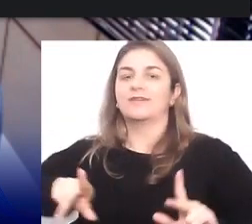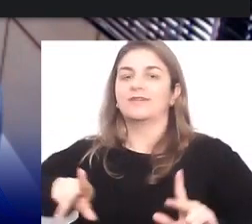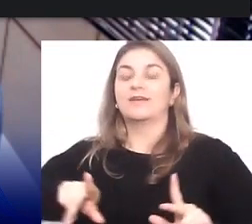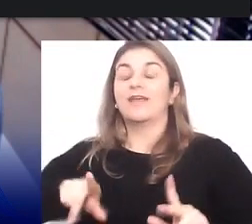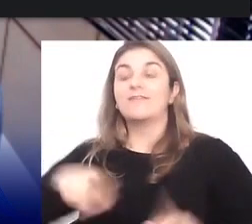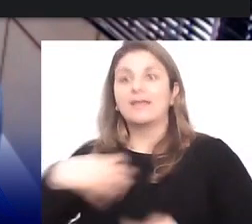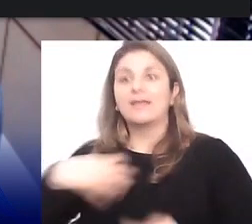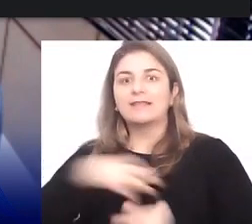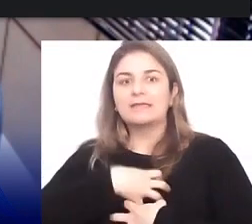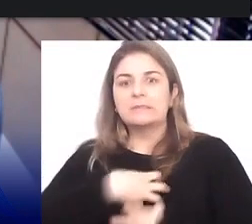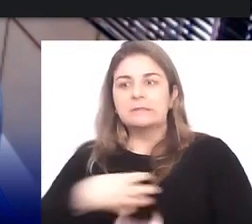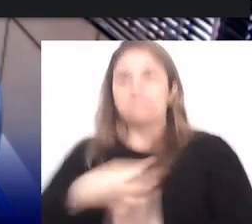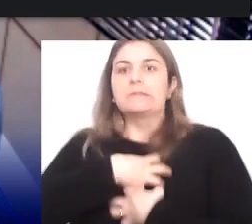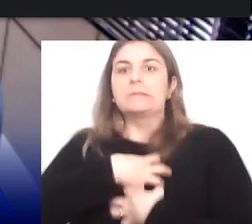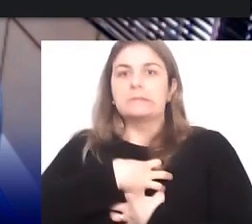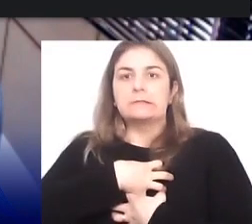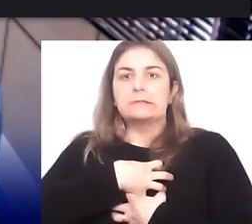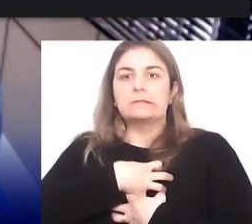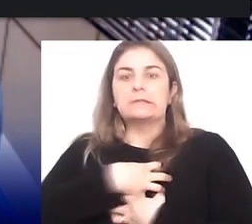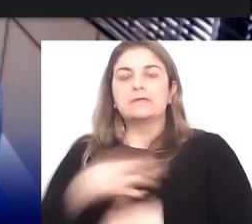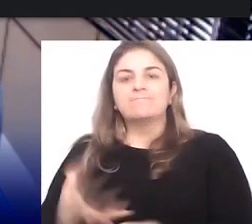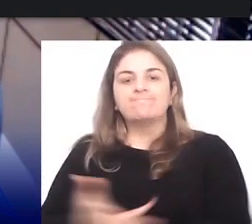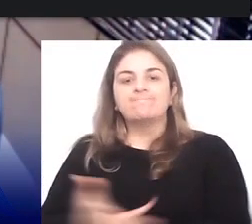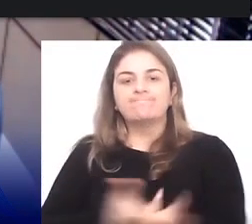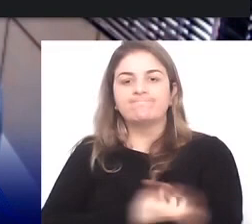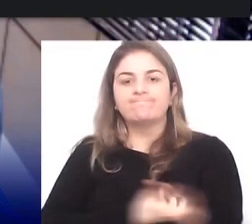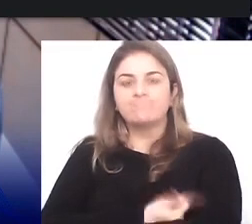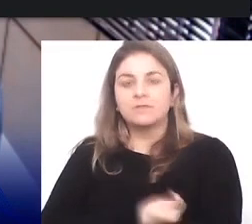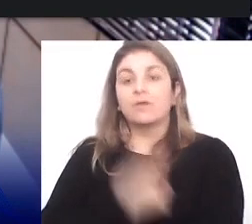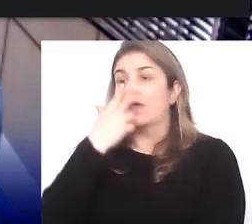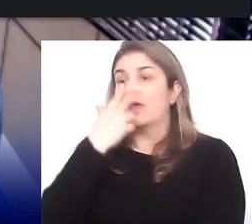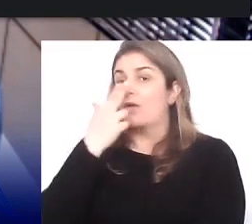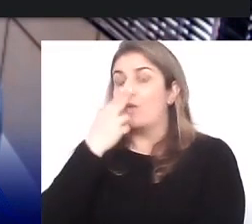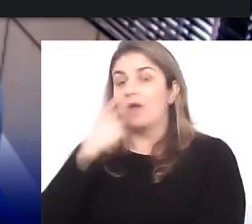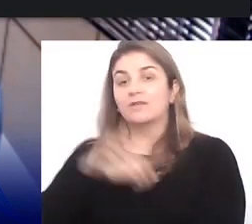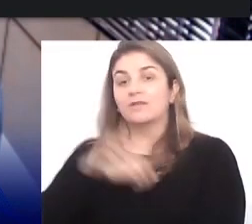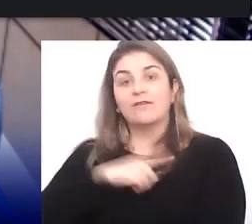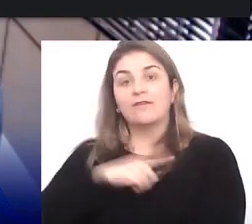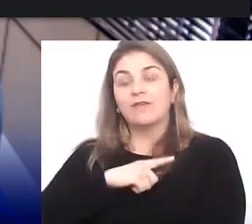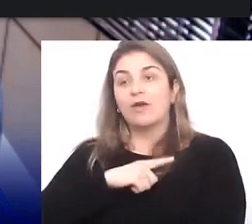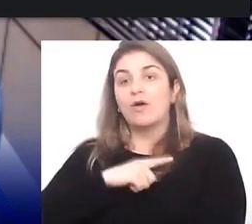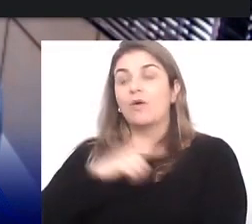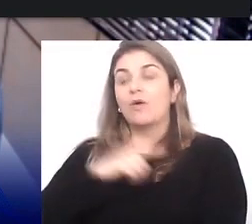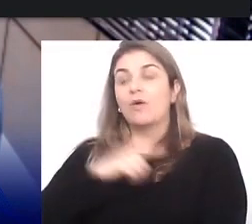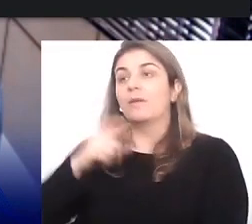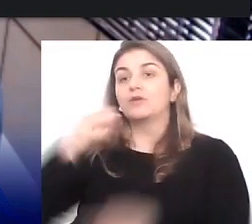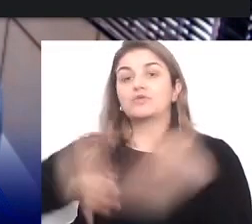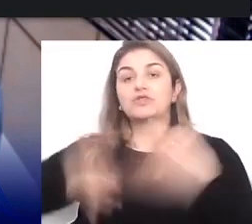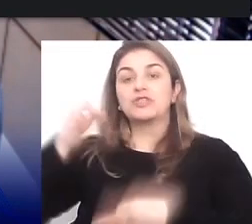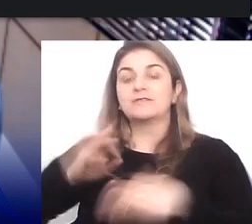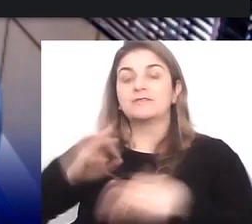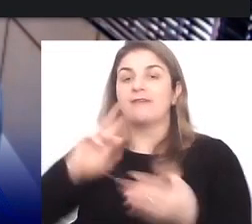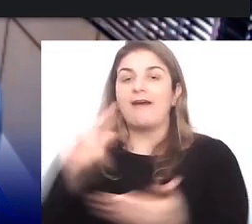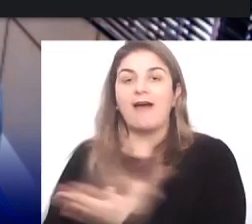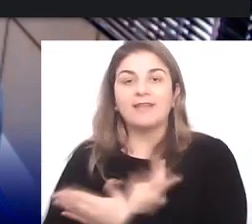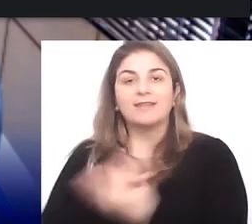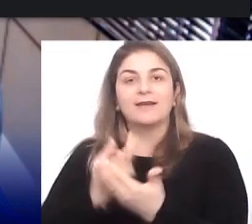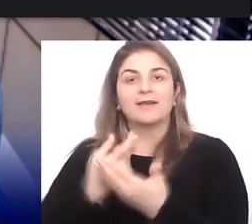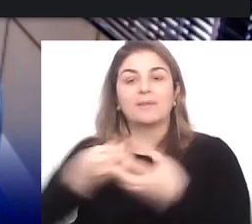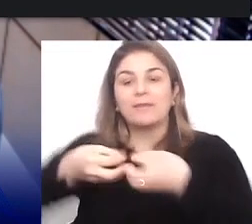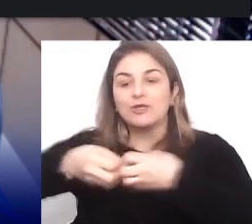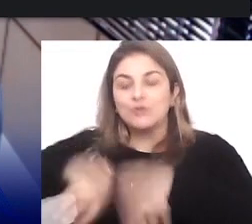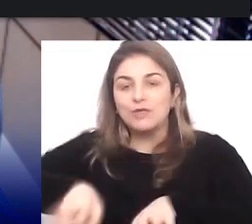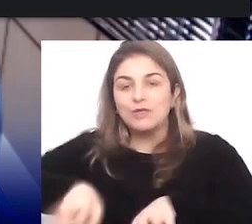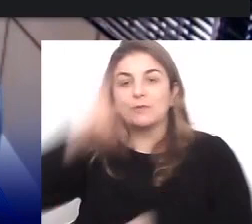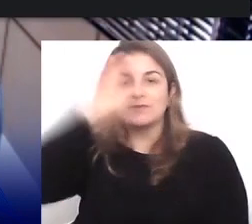carne, no real, os reflexos e o resultado de uma justiça virtual que pode ser extremamente falha, mais falha,